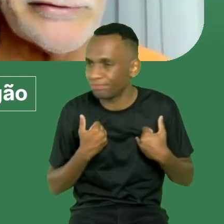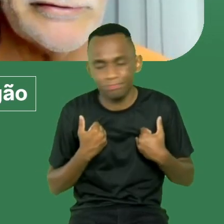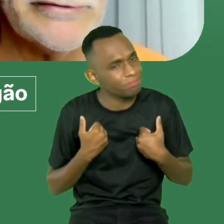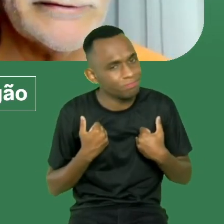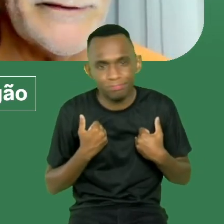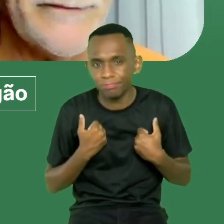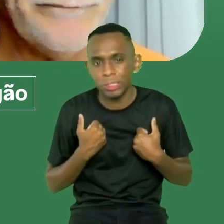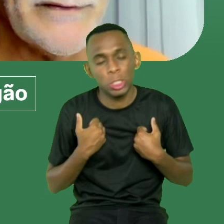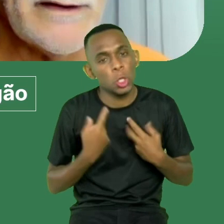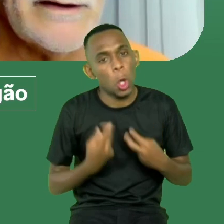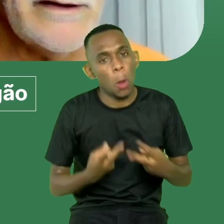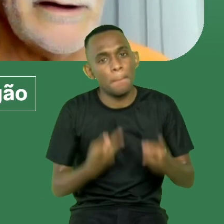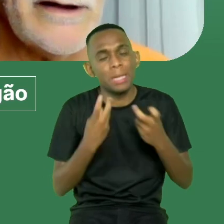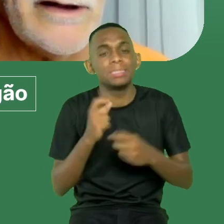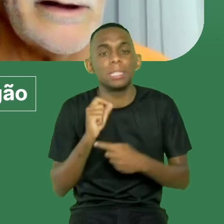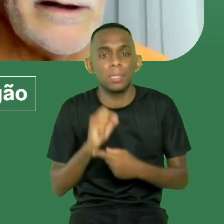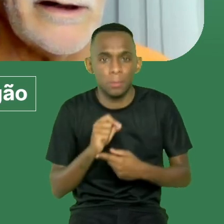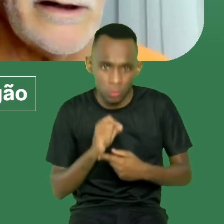eu vejo